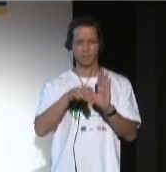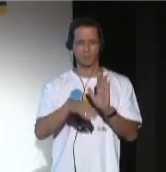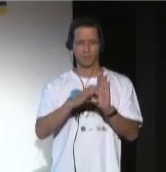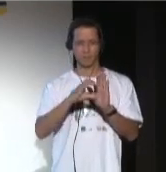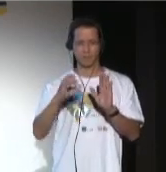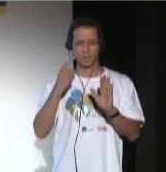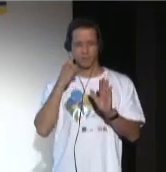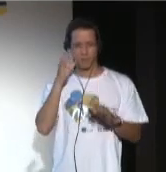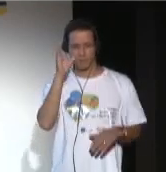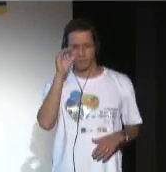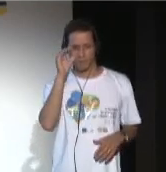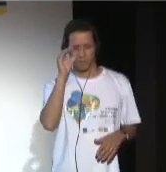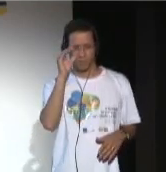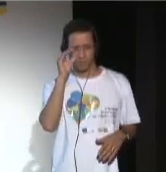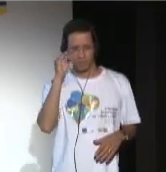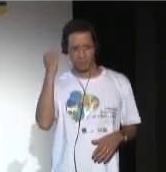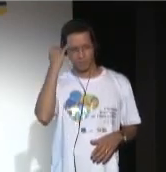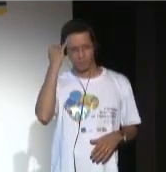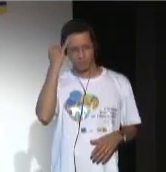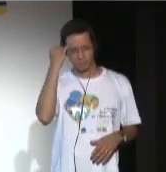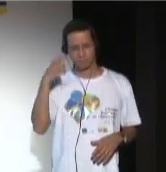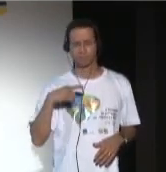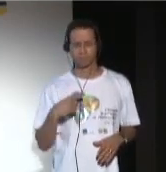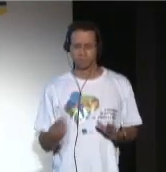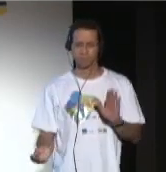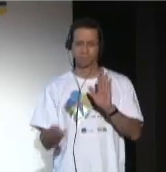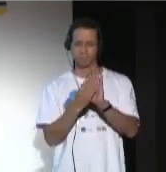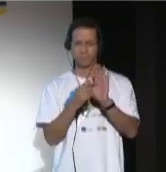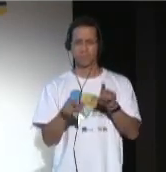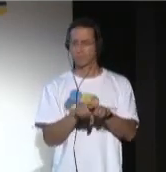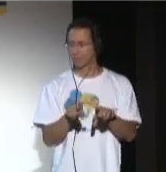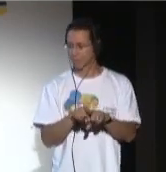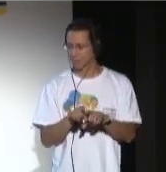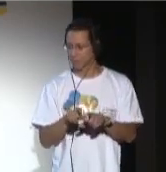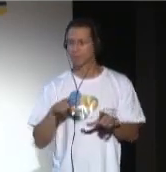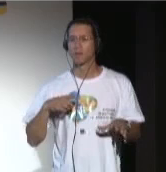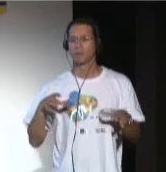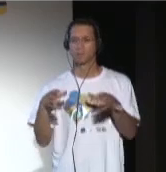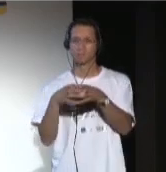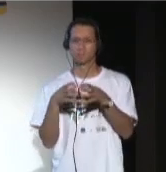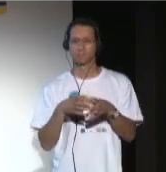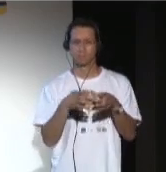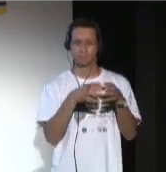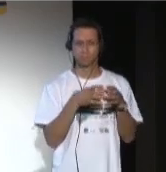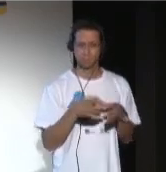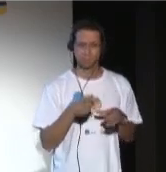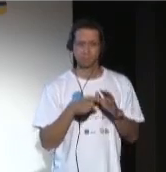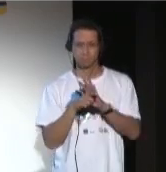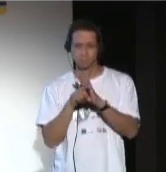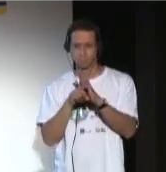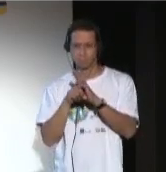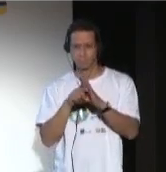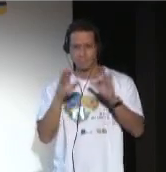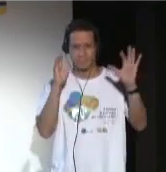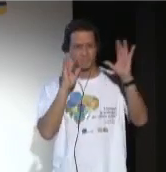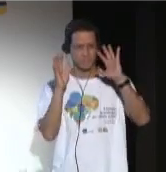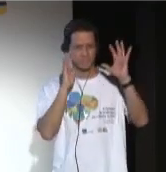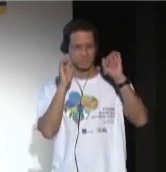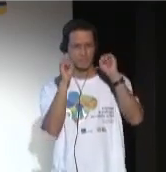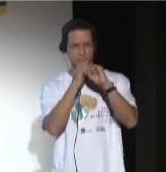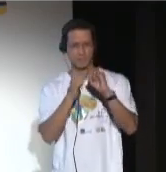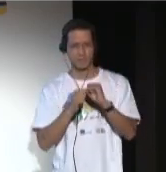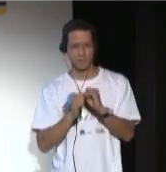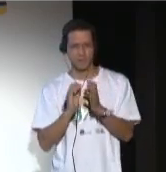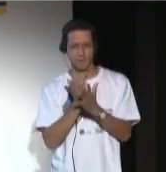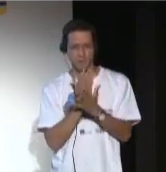curiosidade intelectual. Ela também está aqui. E há muitos grupos já pesquisando, refletindo e formulando